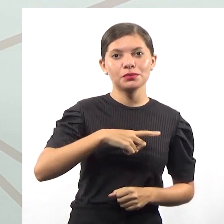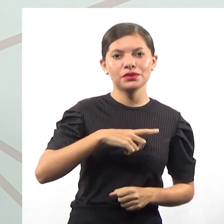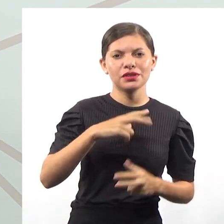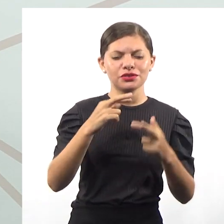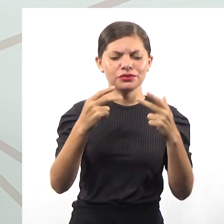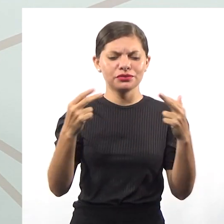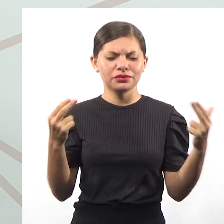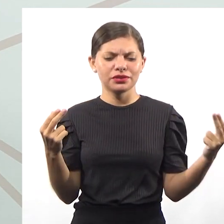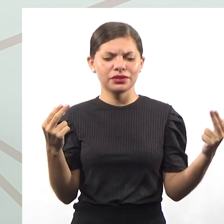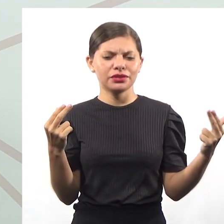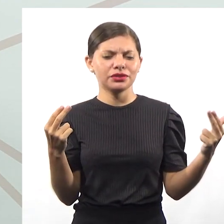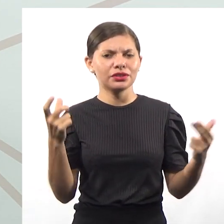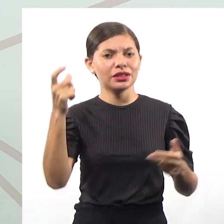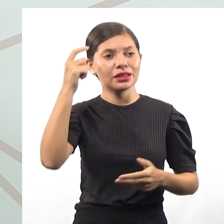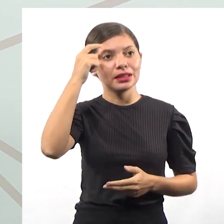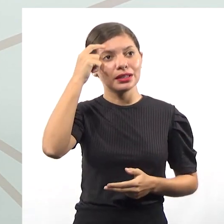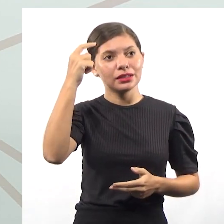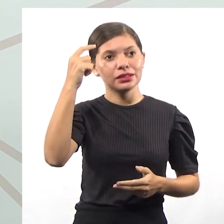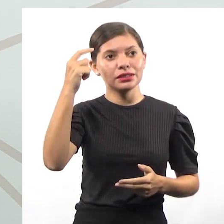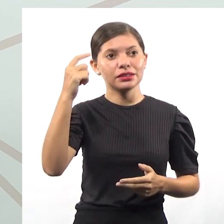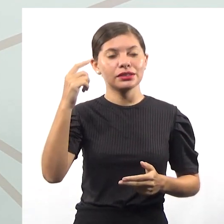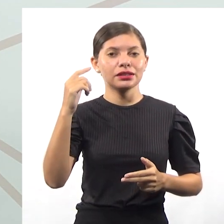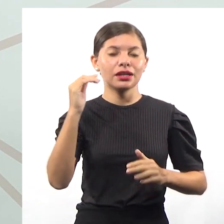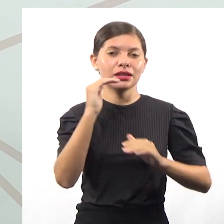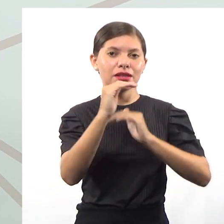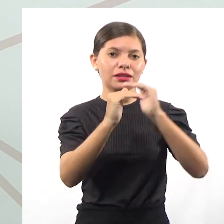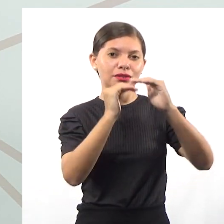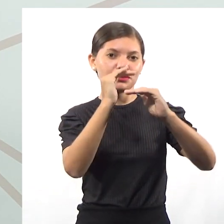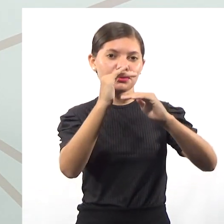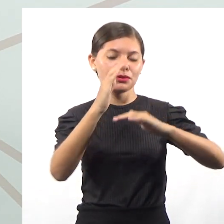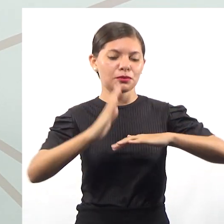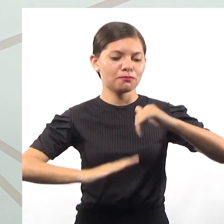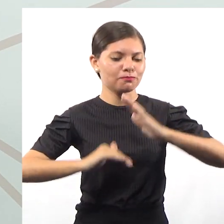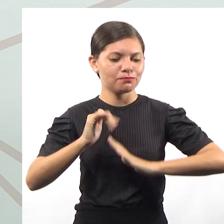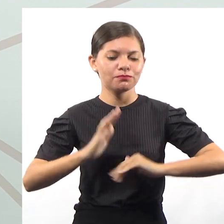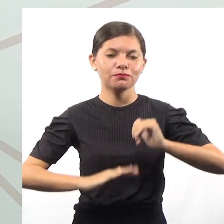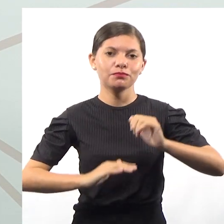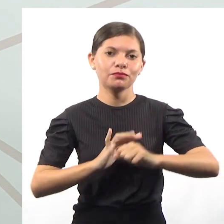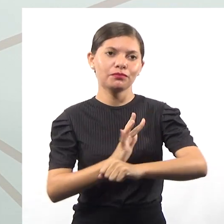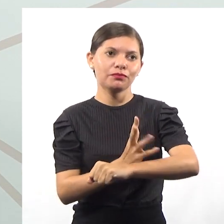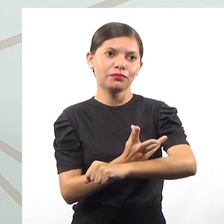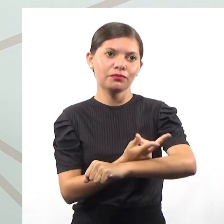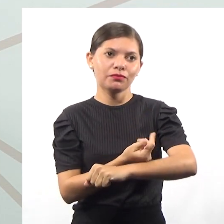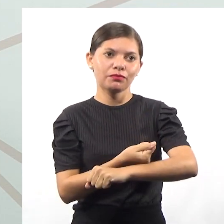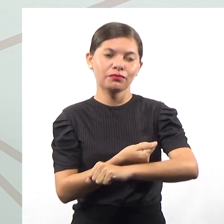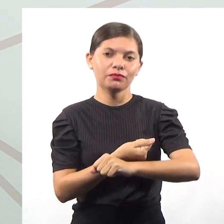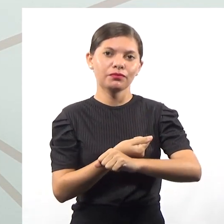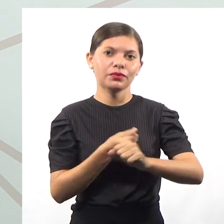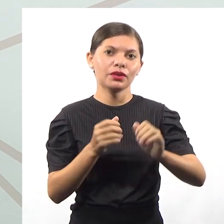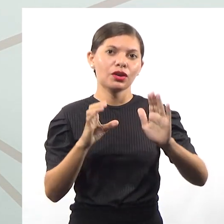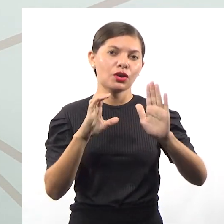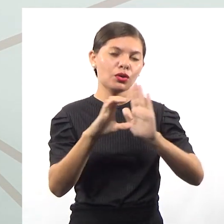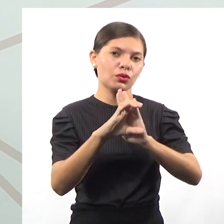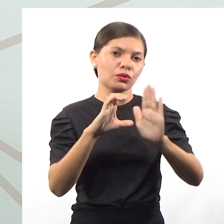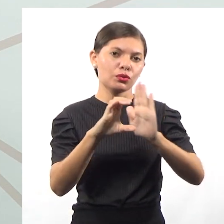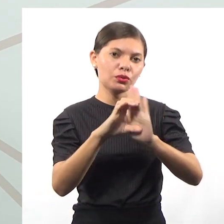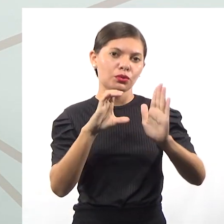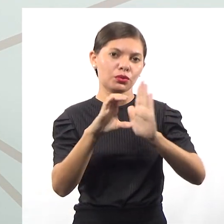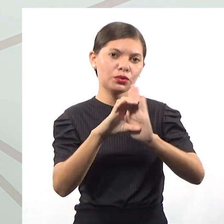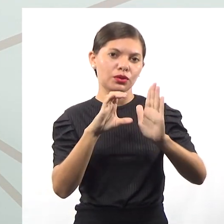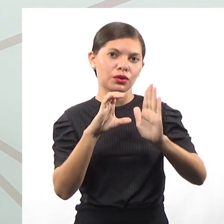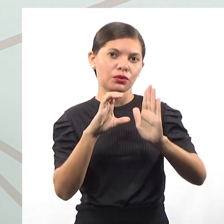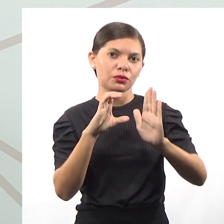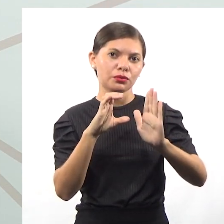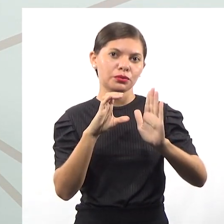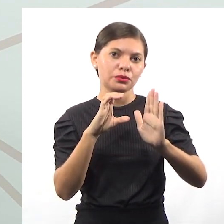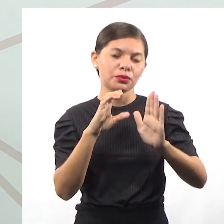Howard Gardner, e que nós desenvolvemos competências. Então, não baseada em si no conteúdo. O conteúdo se